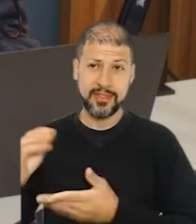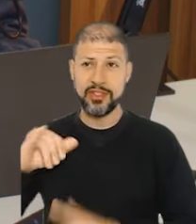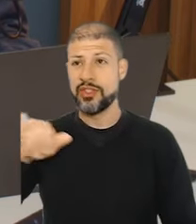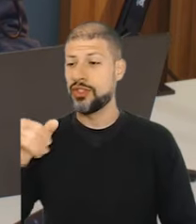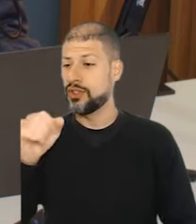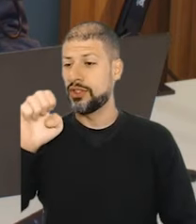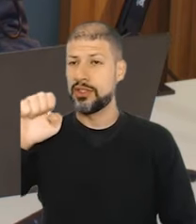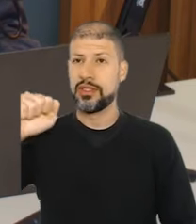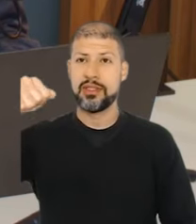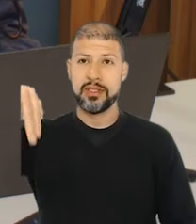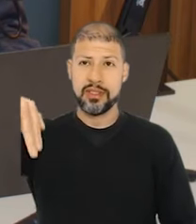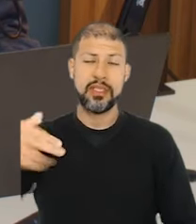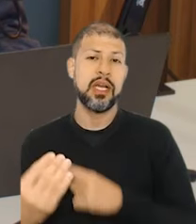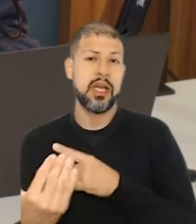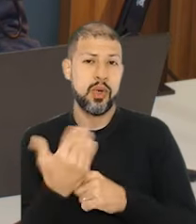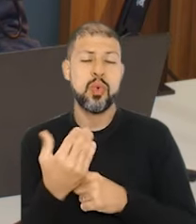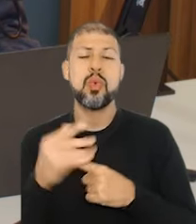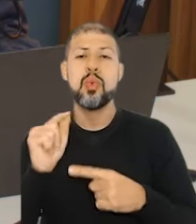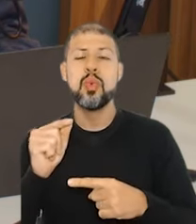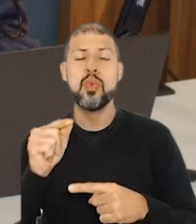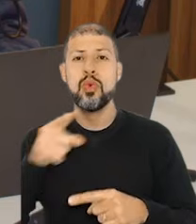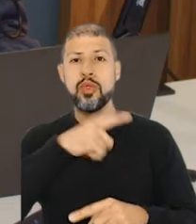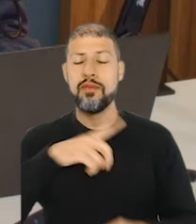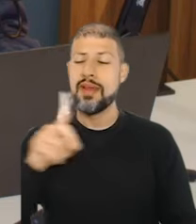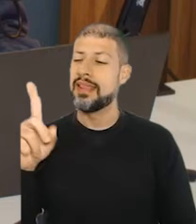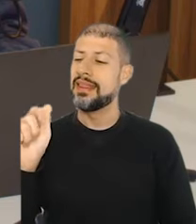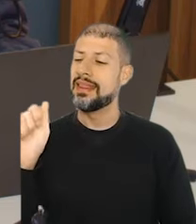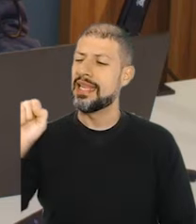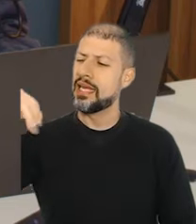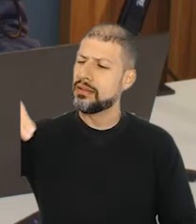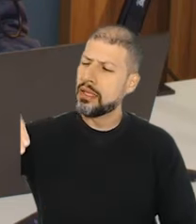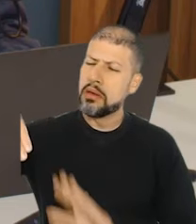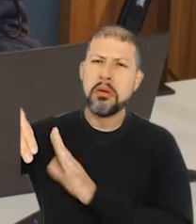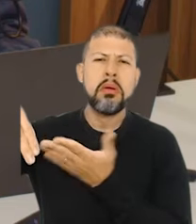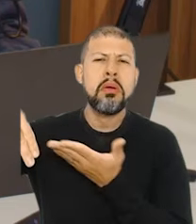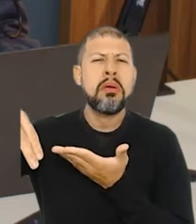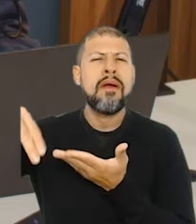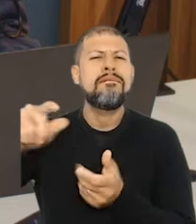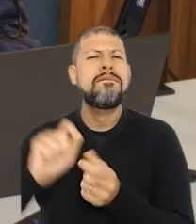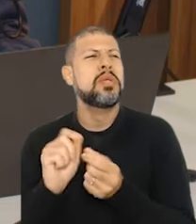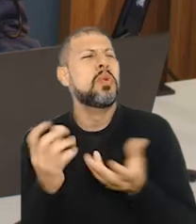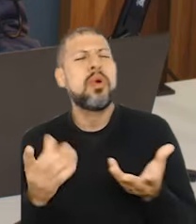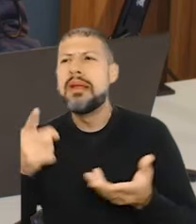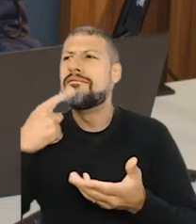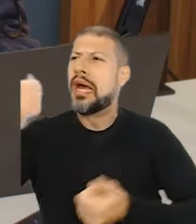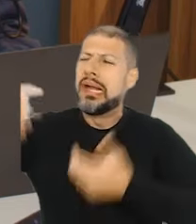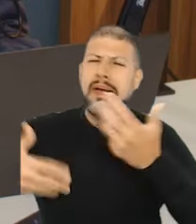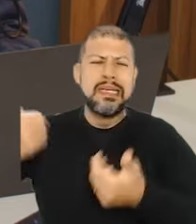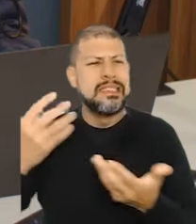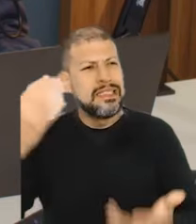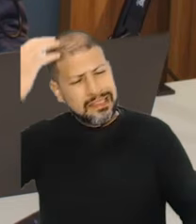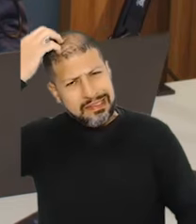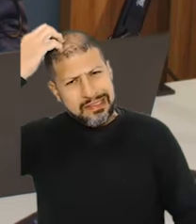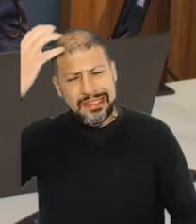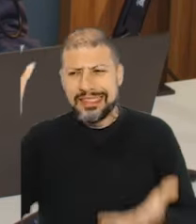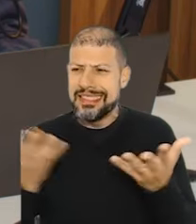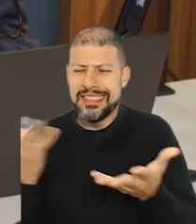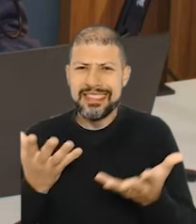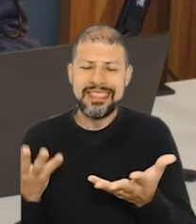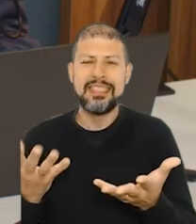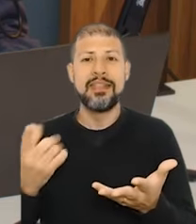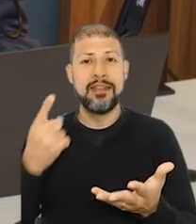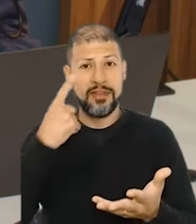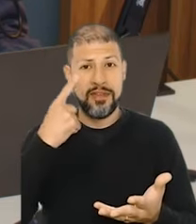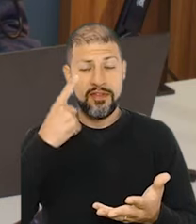apresentar como que vai fazer a declaração então pra gente desmistificar um pouquinho né Que que é isso tudo que eles falaram agora aqui PR vocês verificarem que